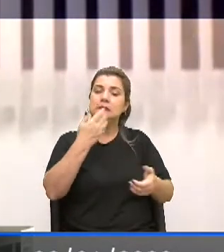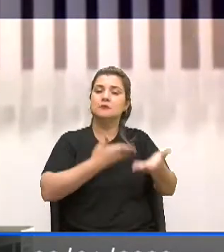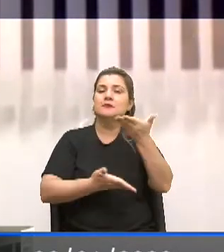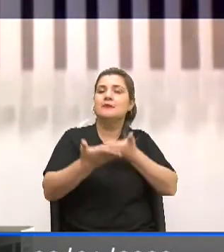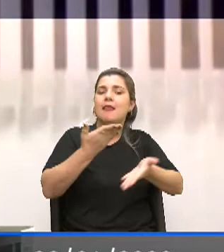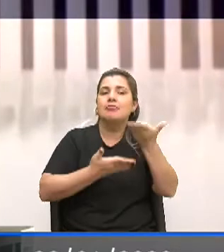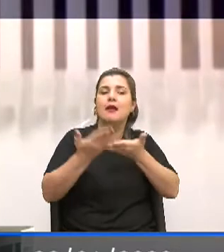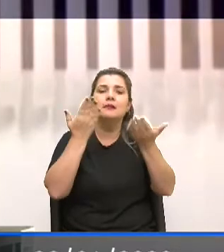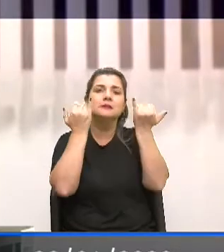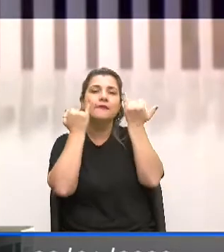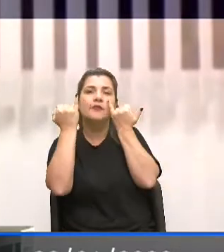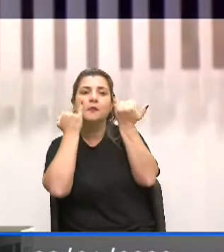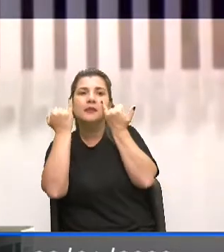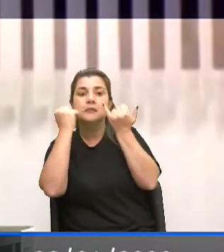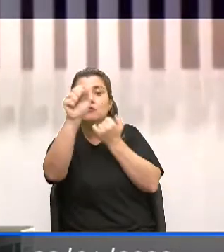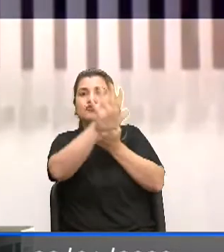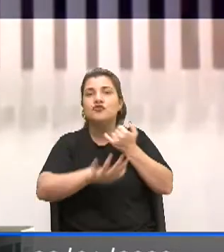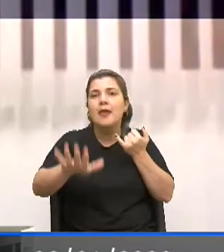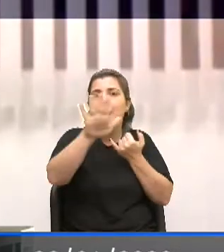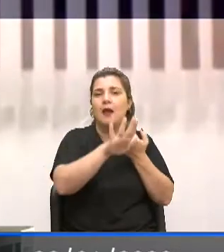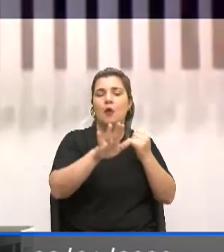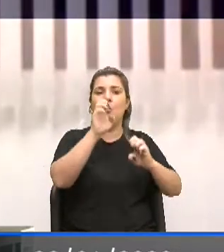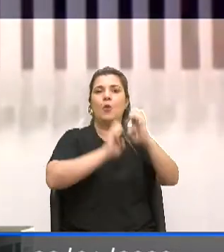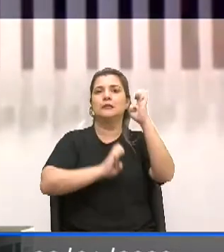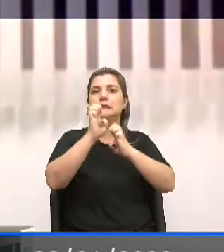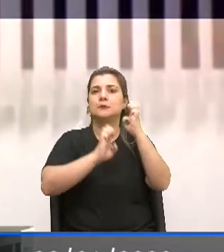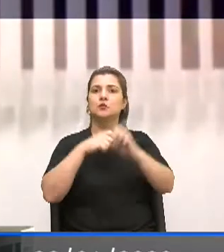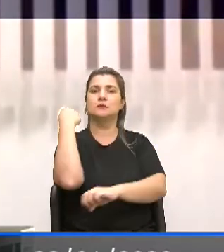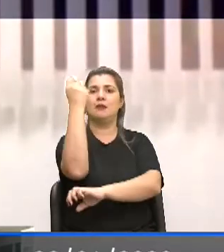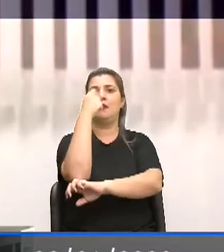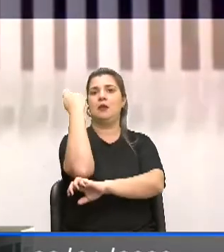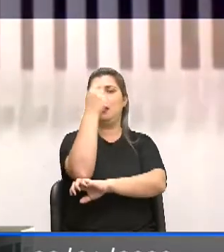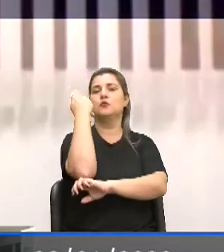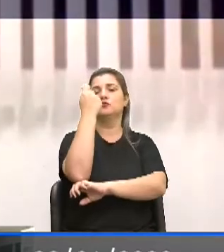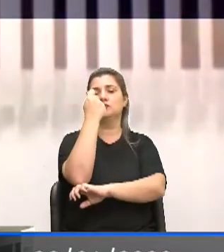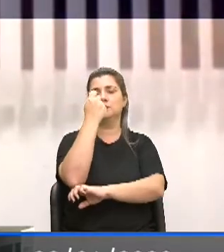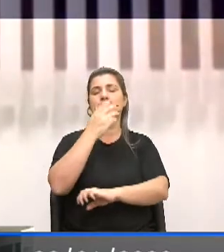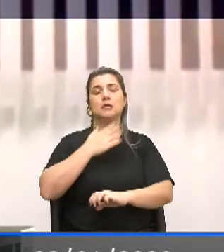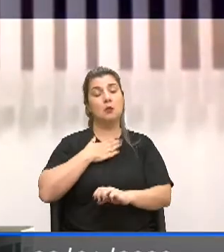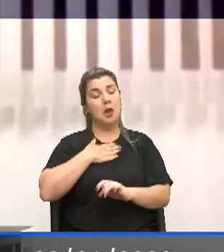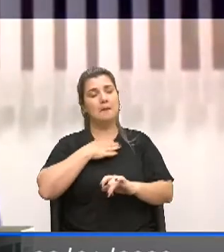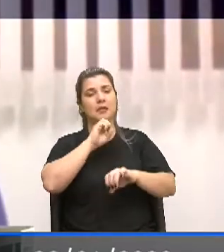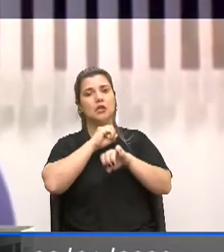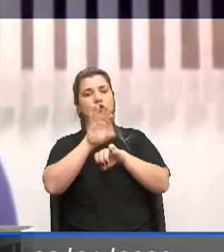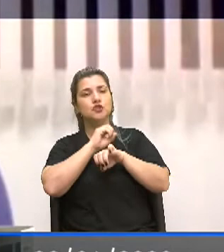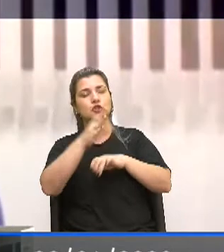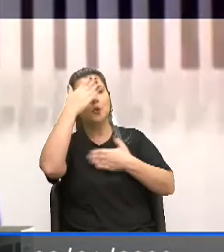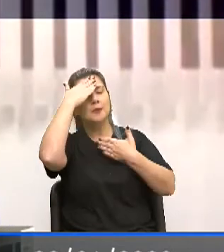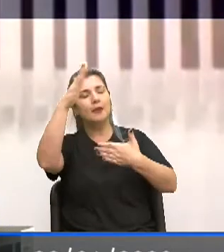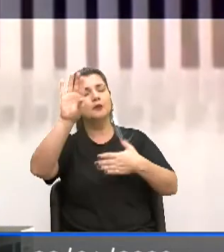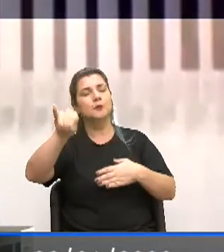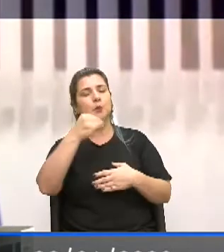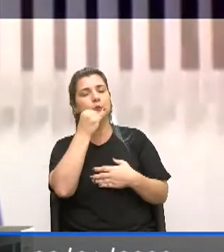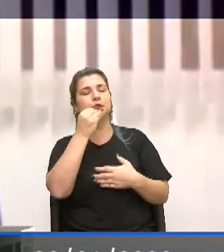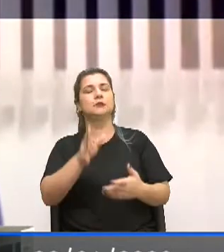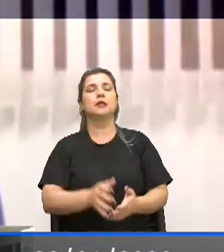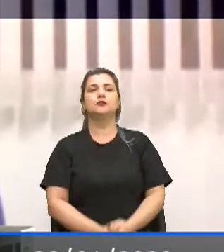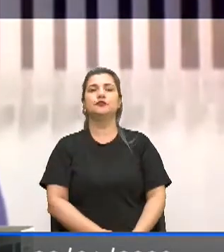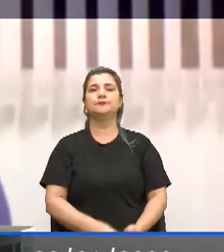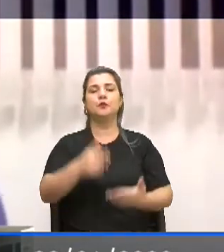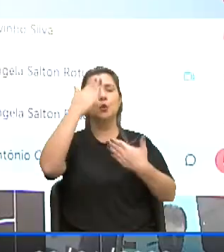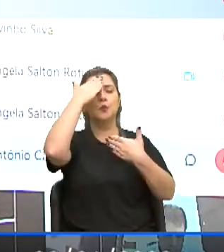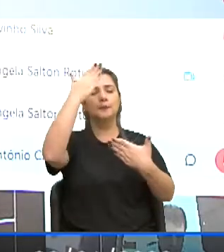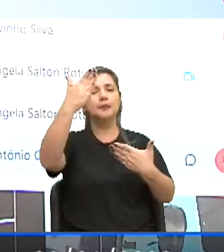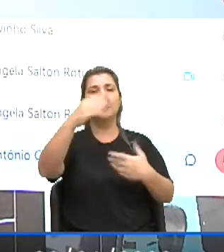informações de forma geral como a indústria gaúcha. Então, fica aí essas minhas dicas. Obrigado pela oportunidade, Hernani. Ok,